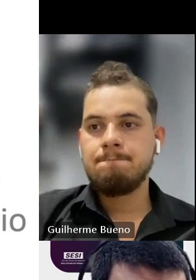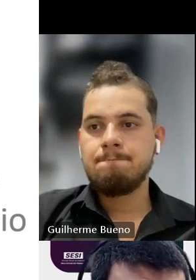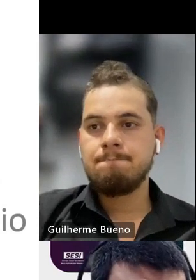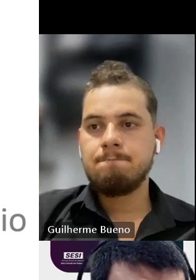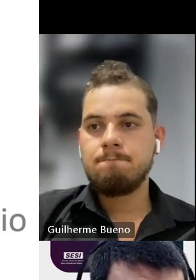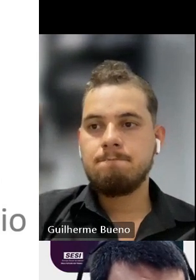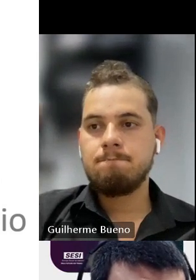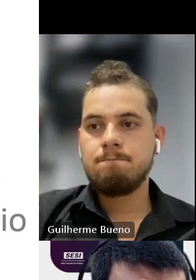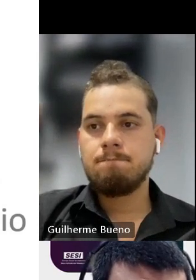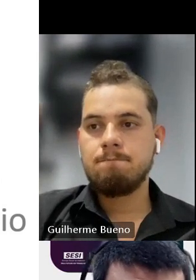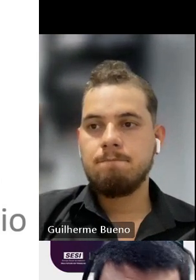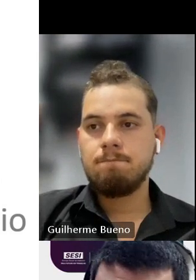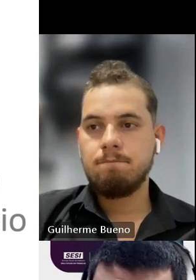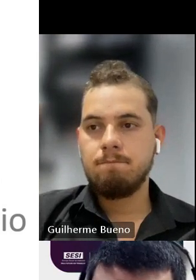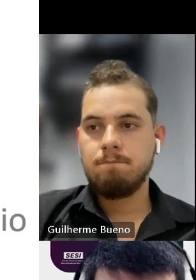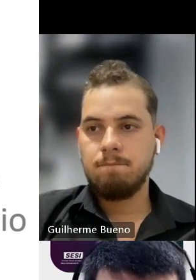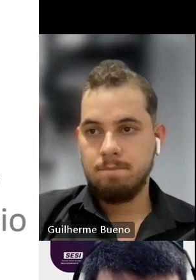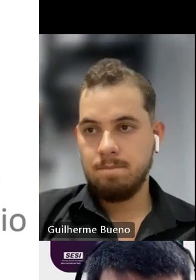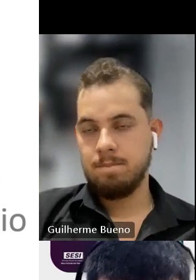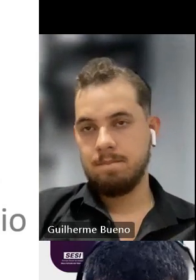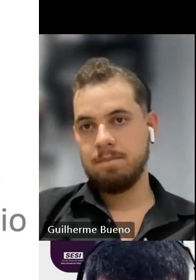constante, por isso que chama de isobário.